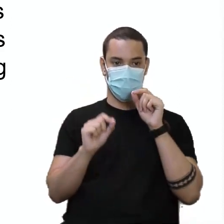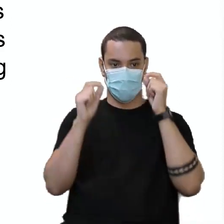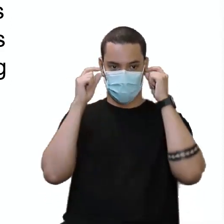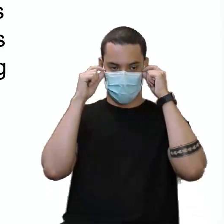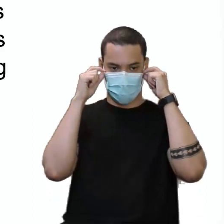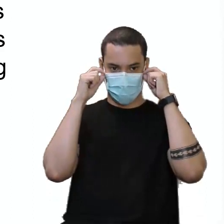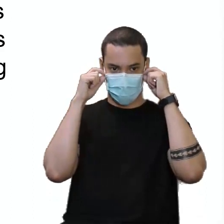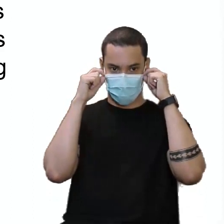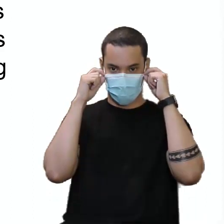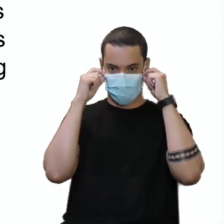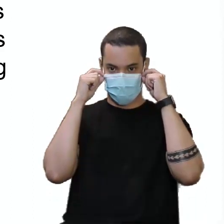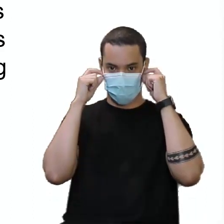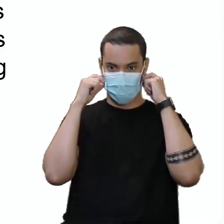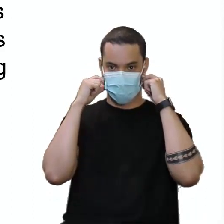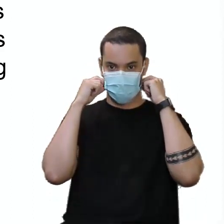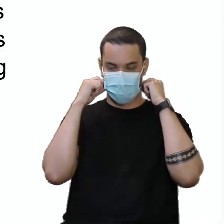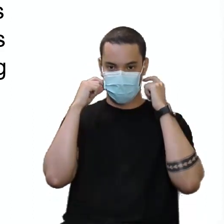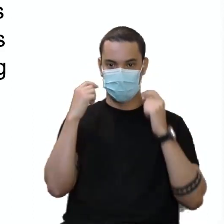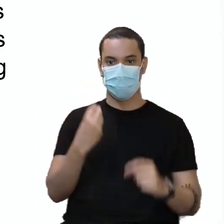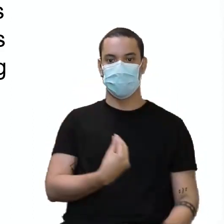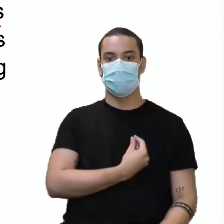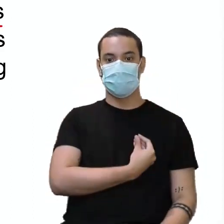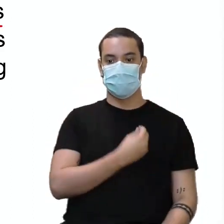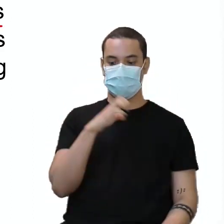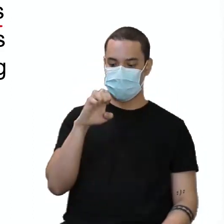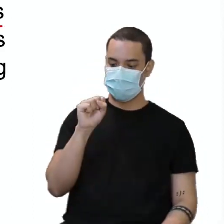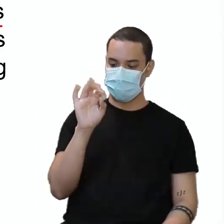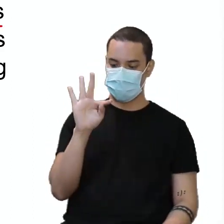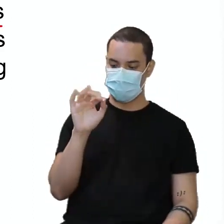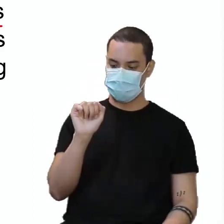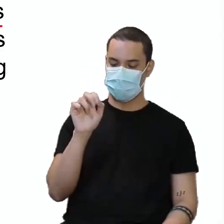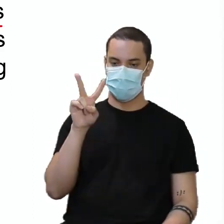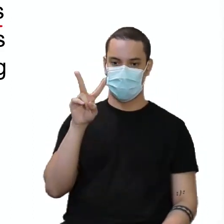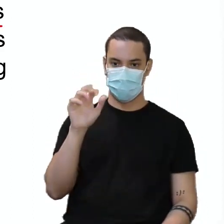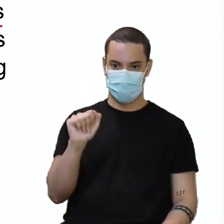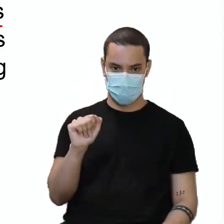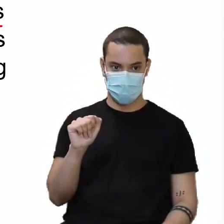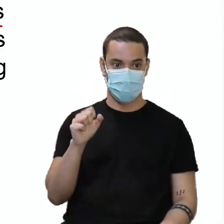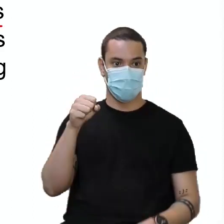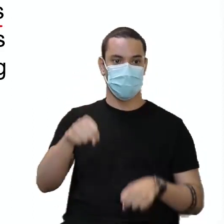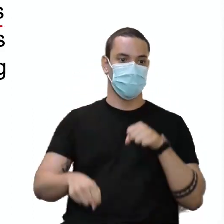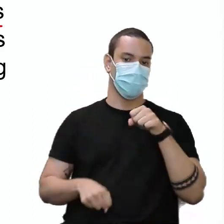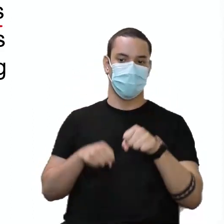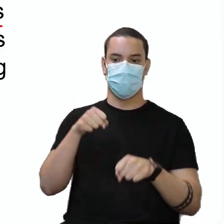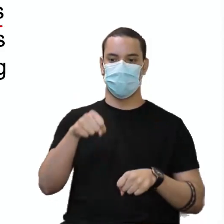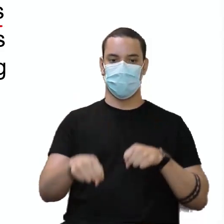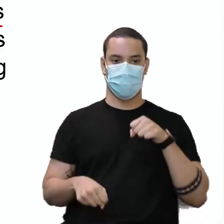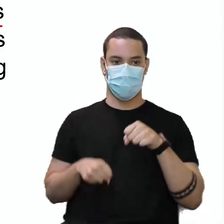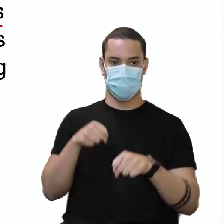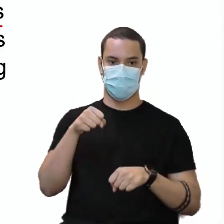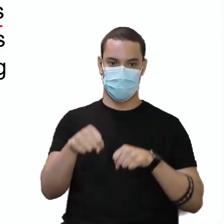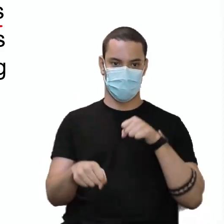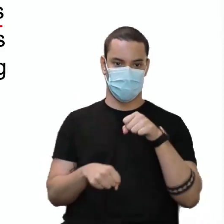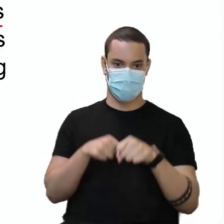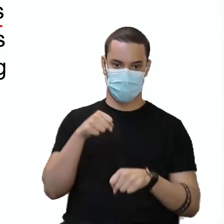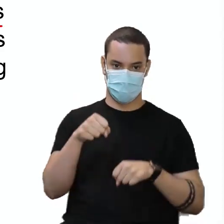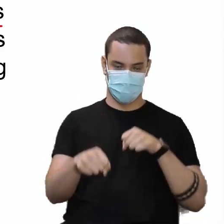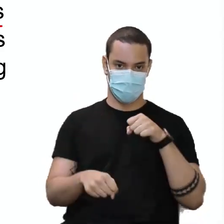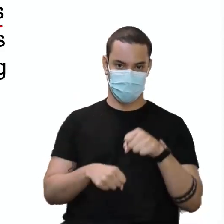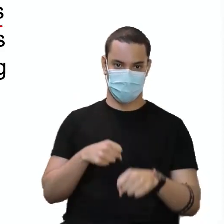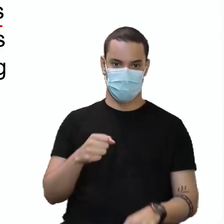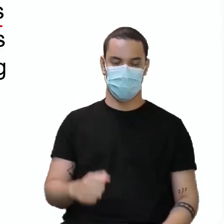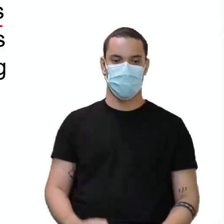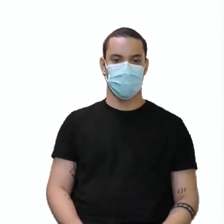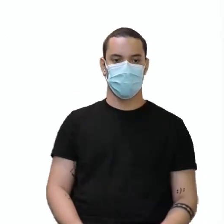Eu comentei essa questão do riding. He was riding his bike. Ele estava andando de bicicleta when he met